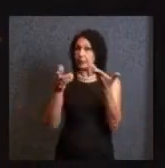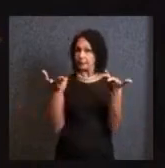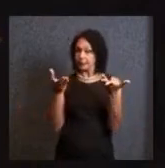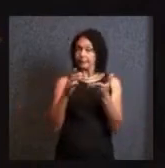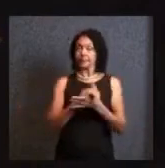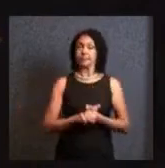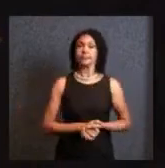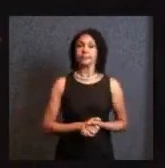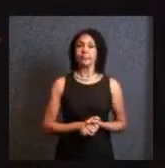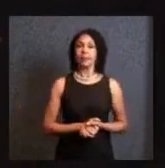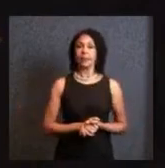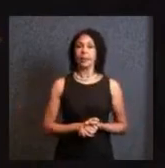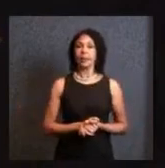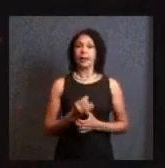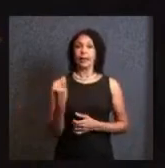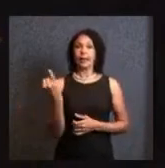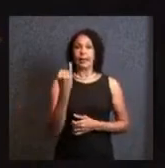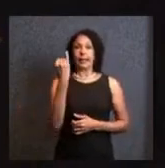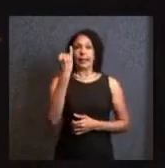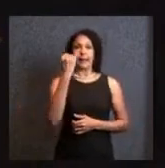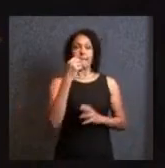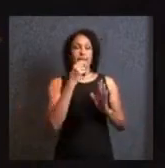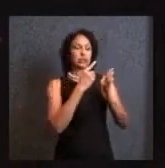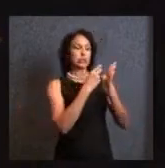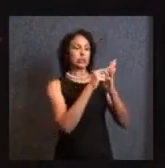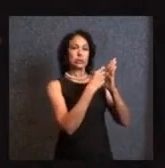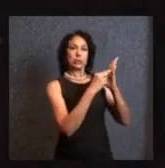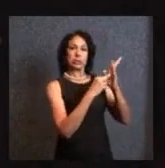né, se nós consideramos ali alguns descritores.